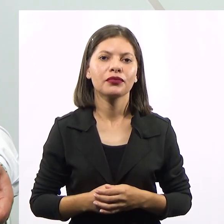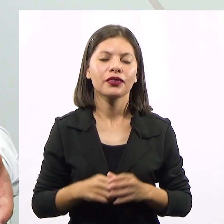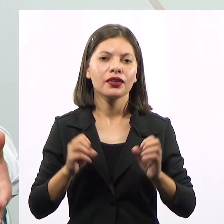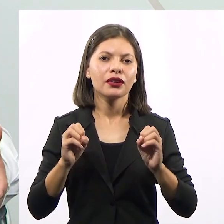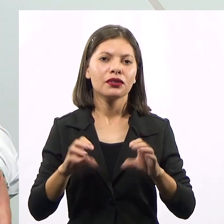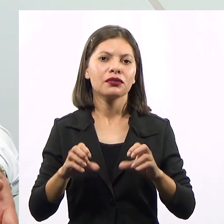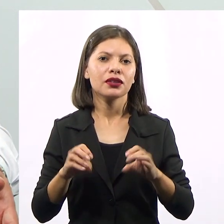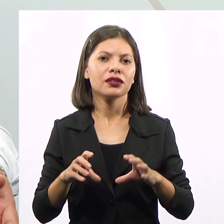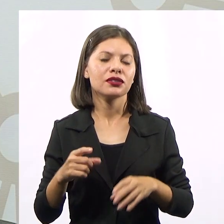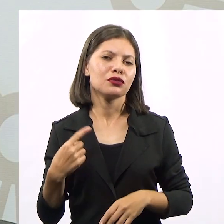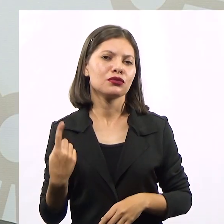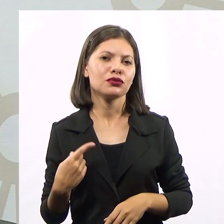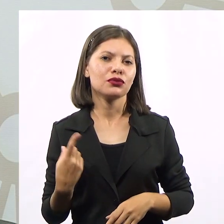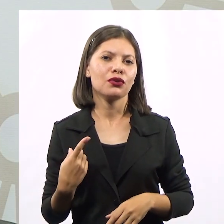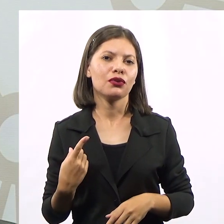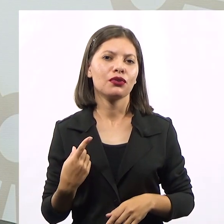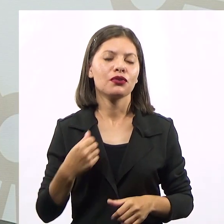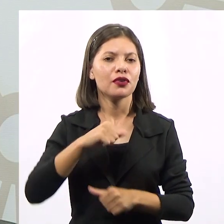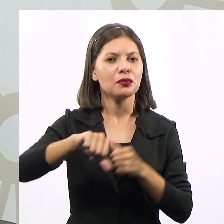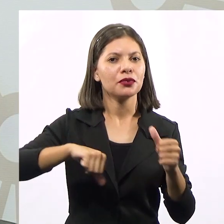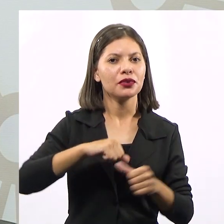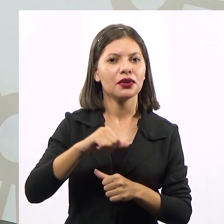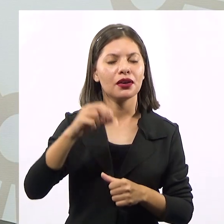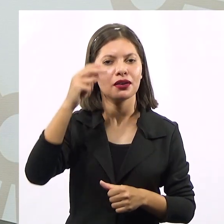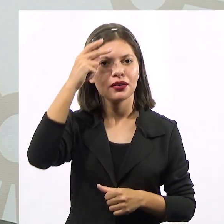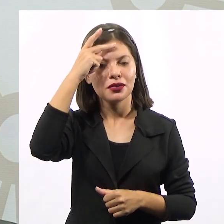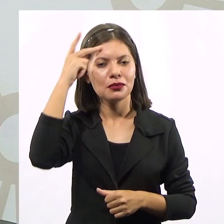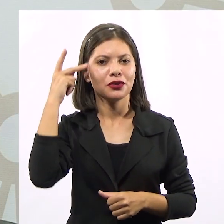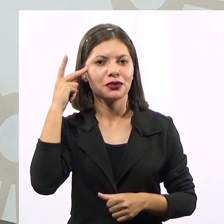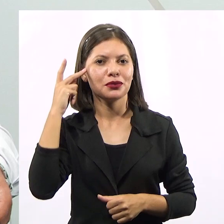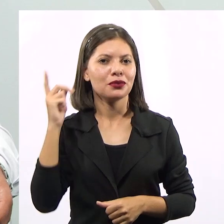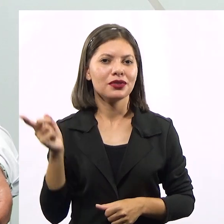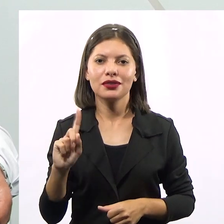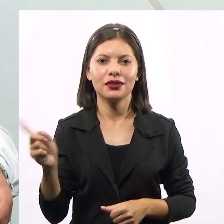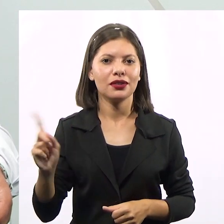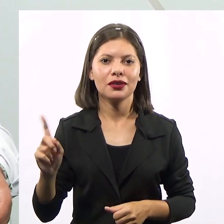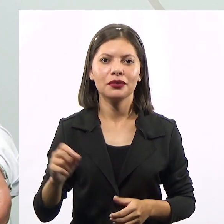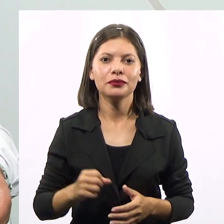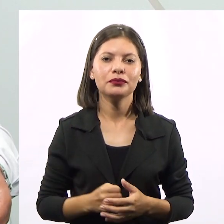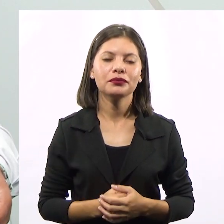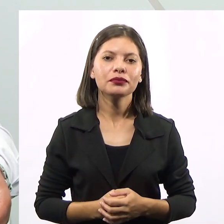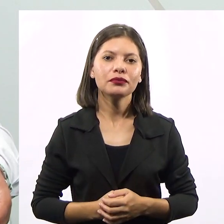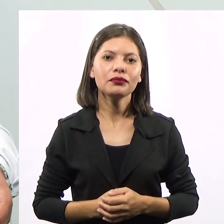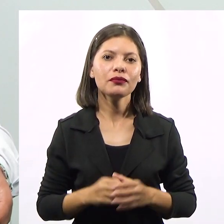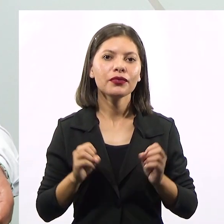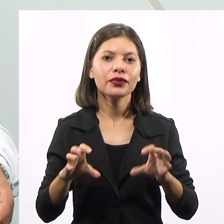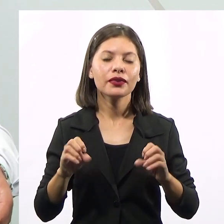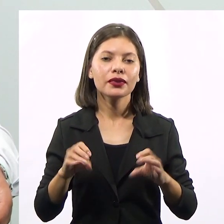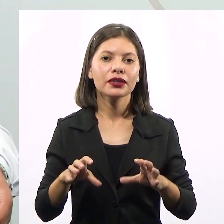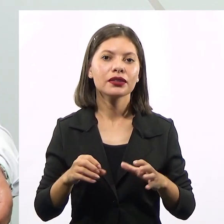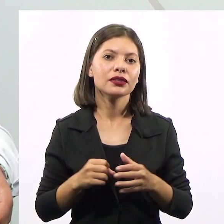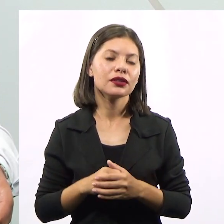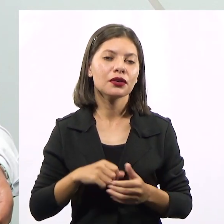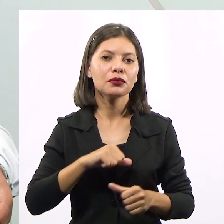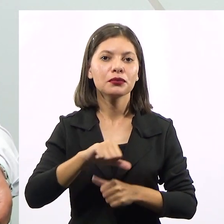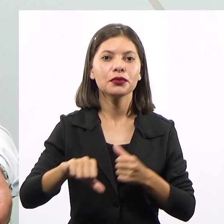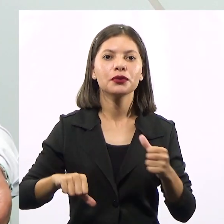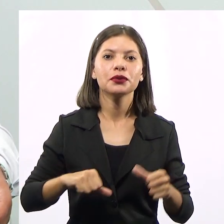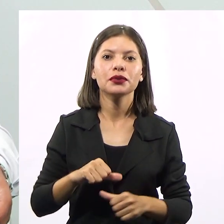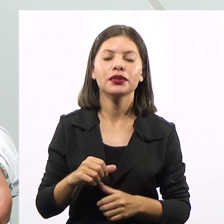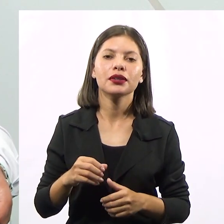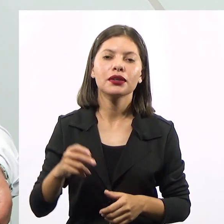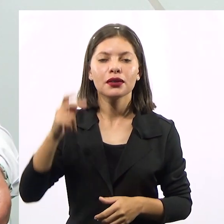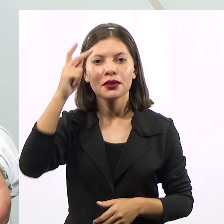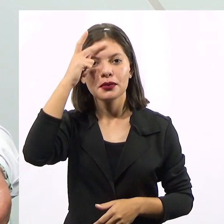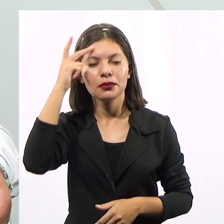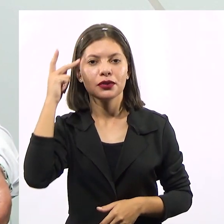que a educação sozinha vai transformar a sociedade. Eu não acredito nisso, mas eu acredito que a educação transforma